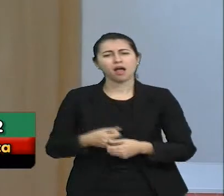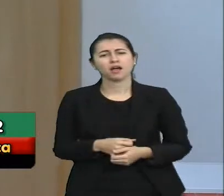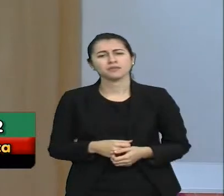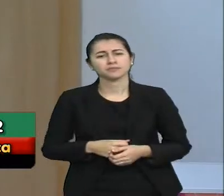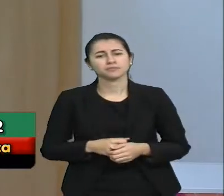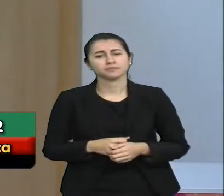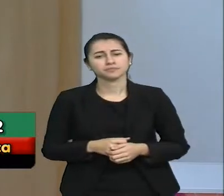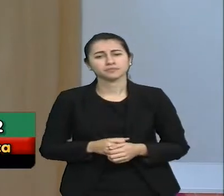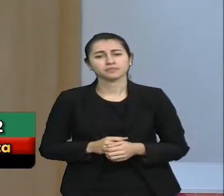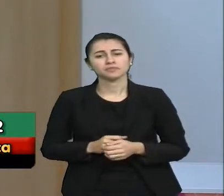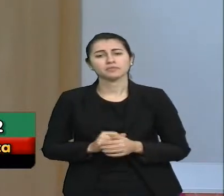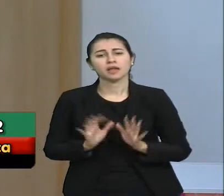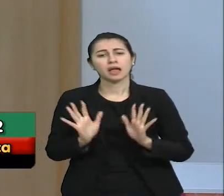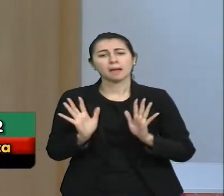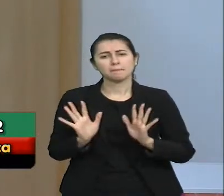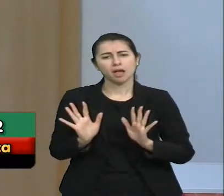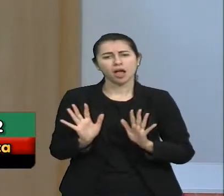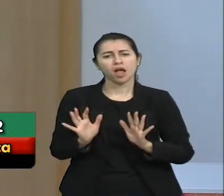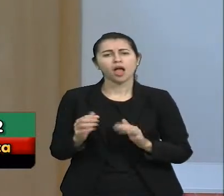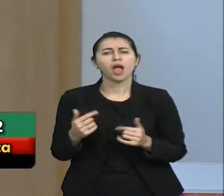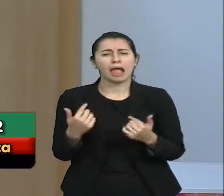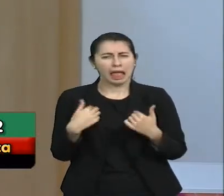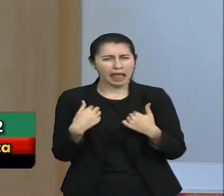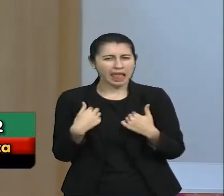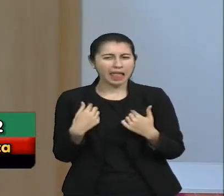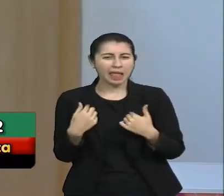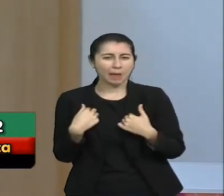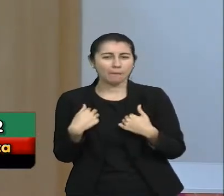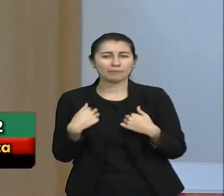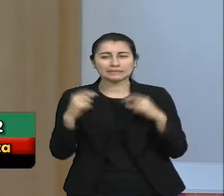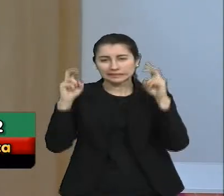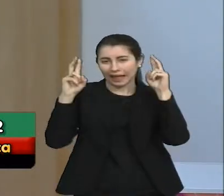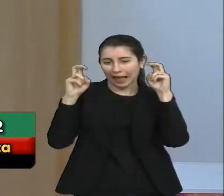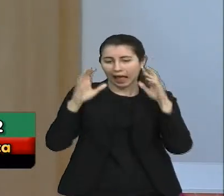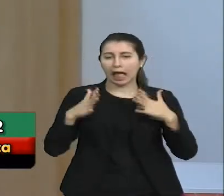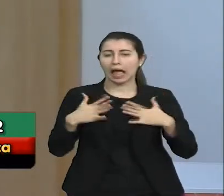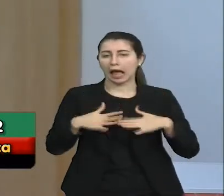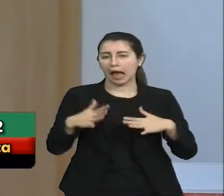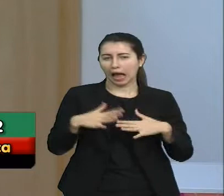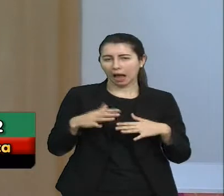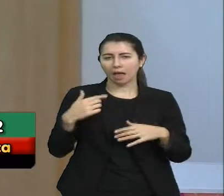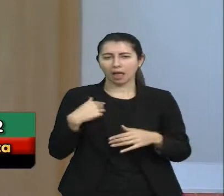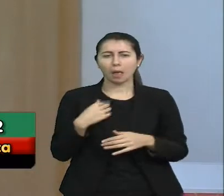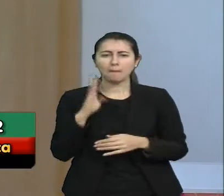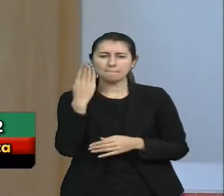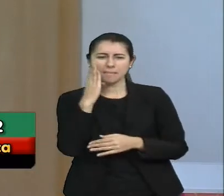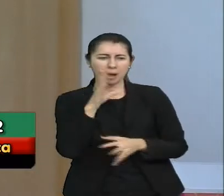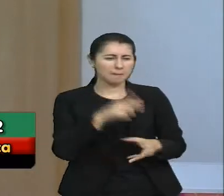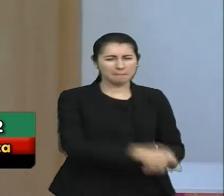Só que eu sou calmo, né? Eu peguei um pedaço de pau e estourei todo mundo. Mas, enfim, isso não vem ao caso.